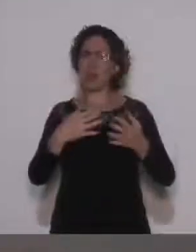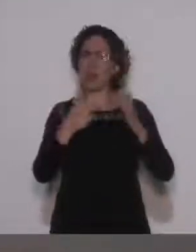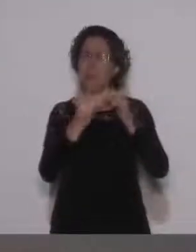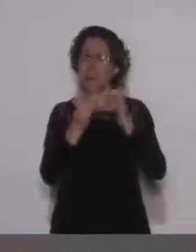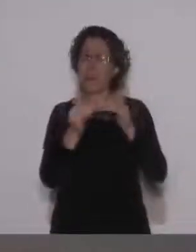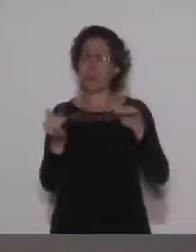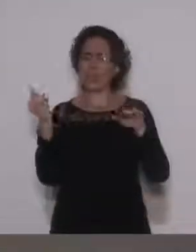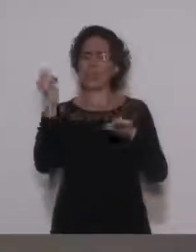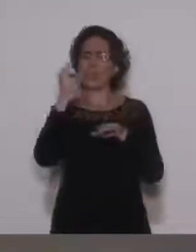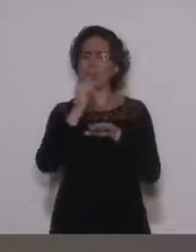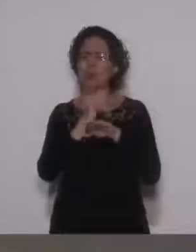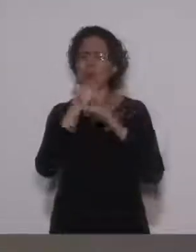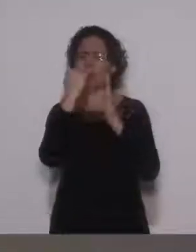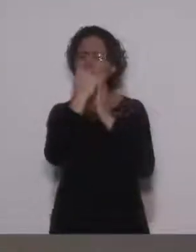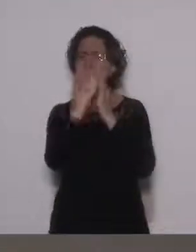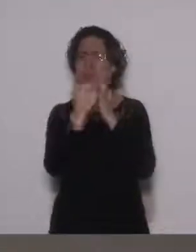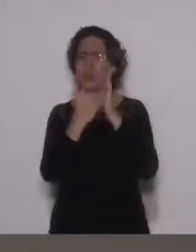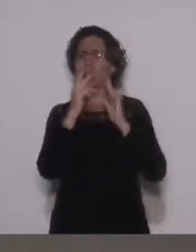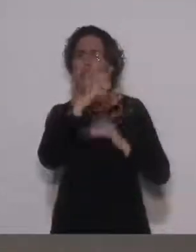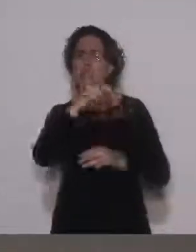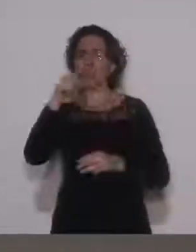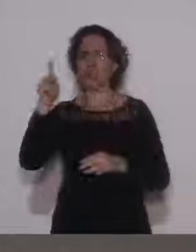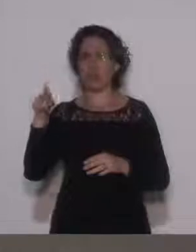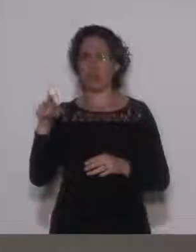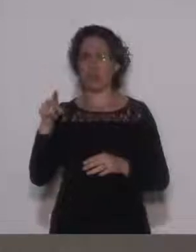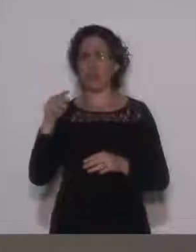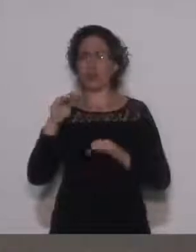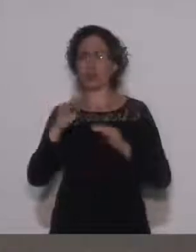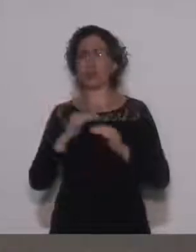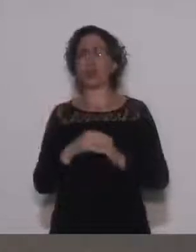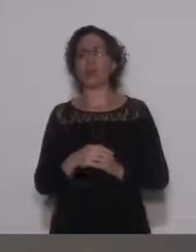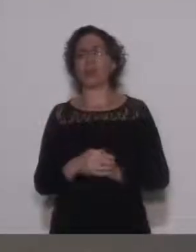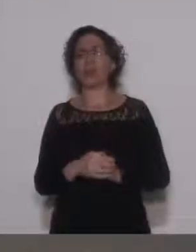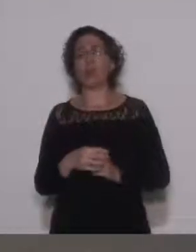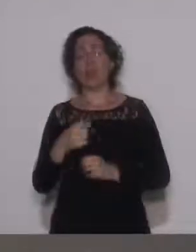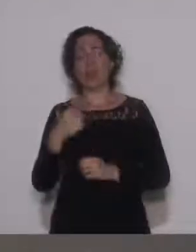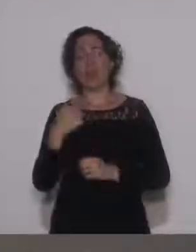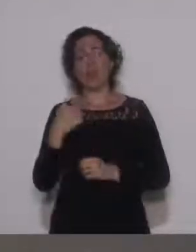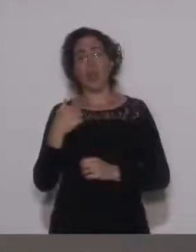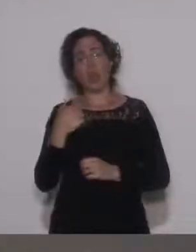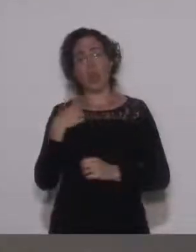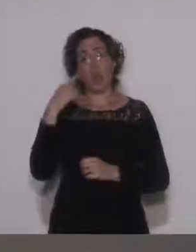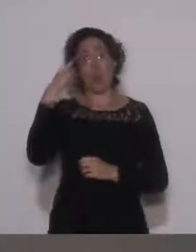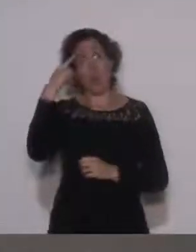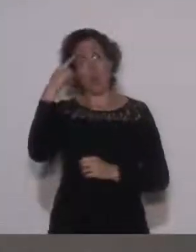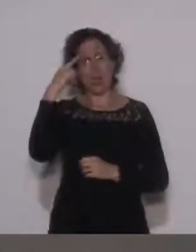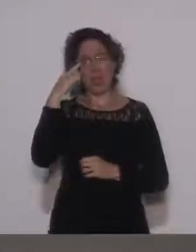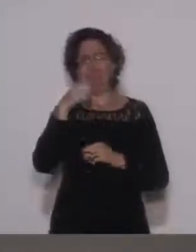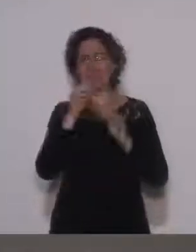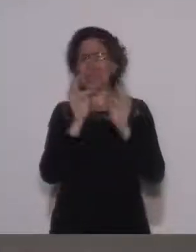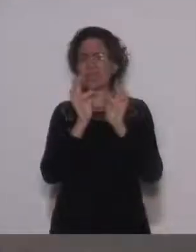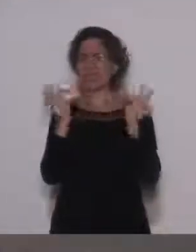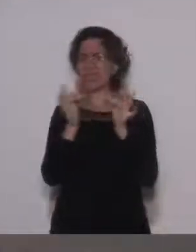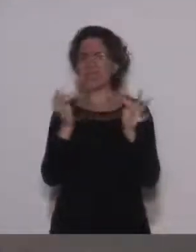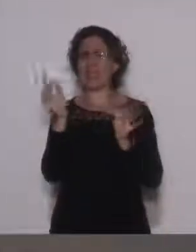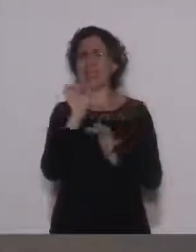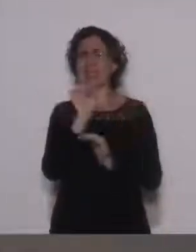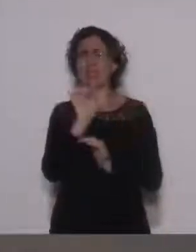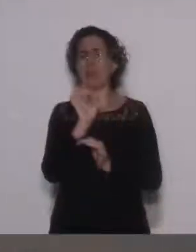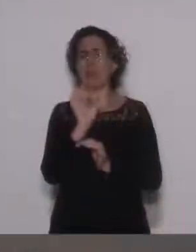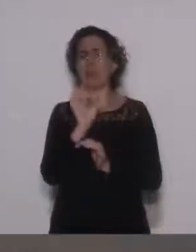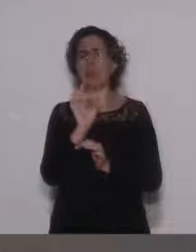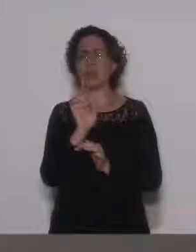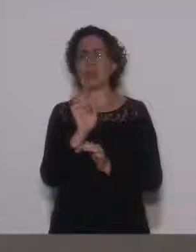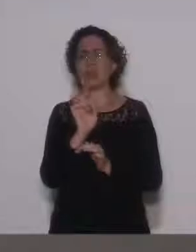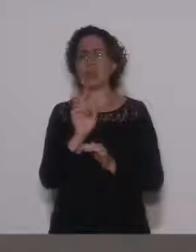e a valorização no quadro do magistério. E, no meu modo de entender, não é um assunto simples. E nem por isso ele